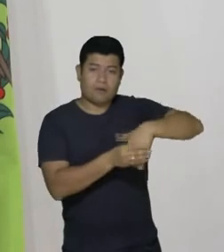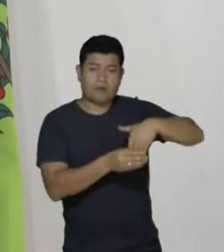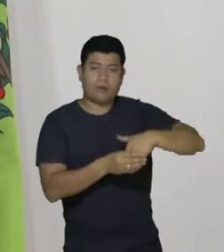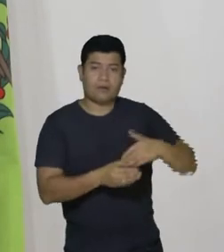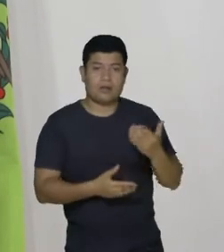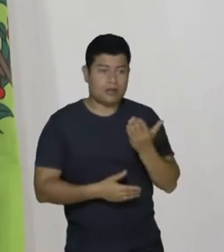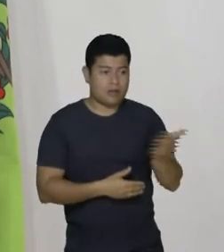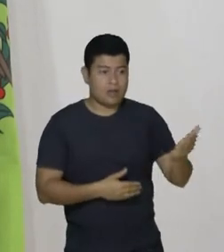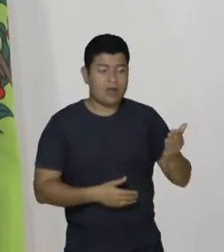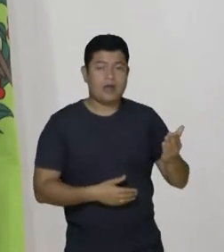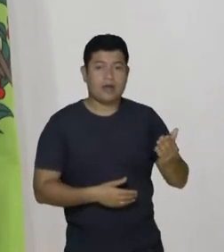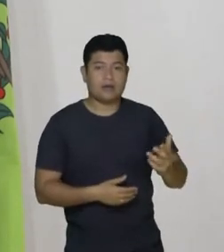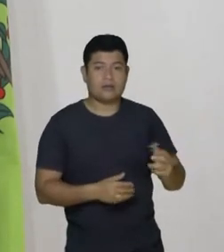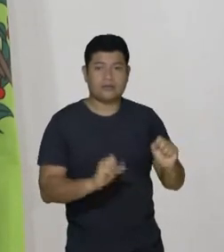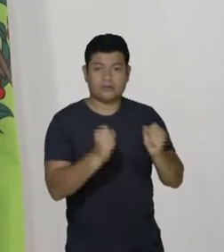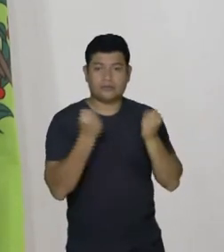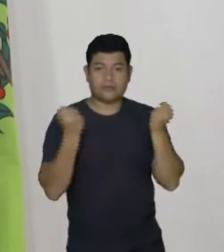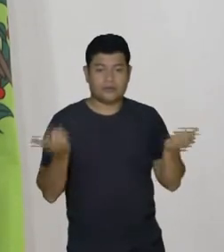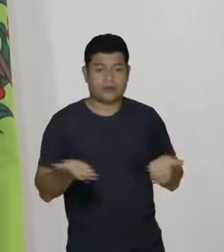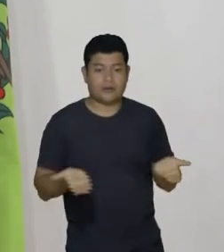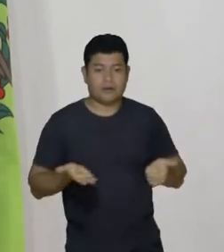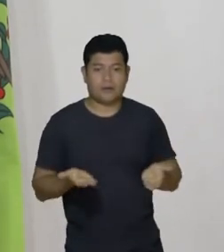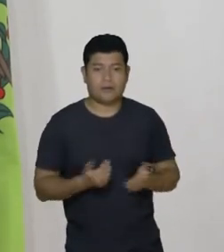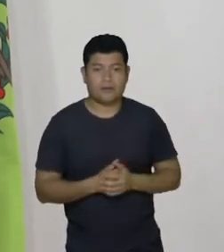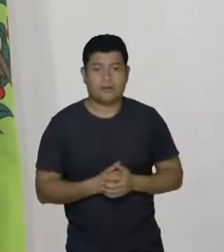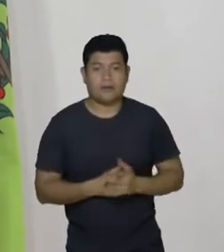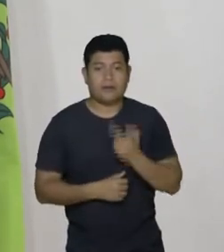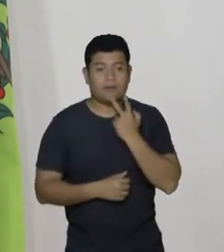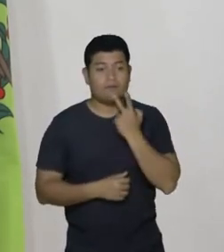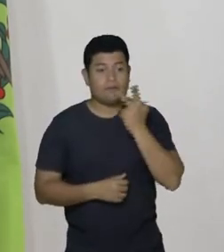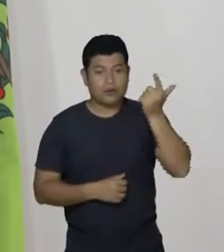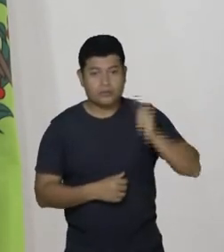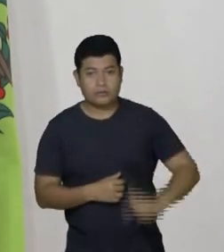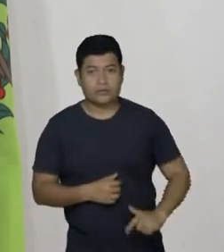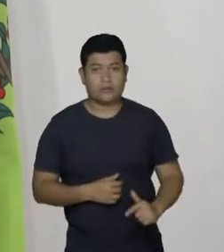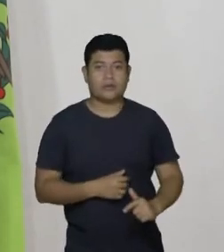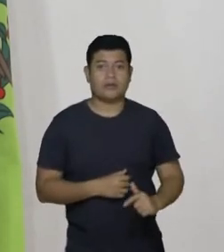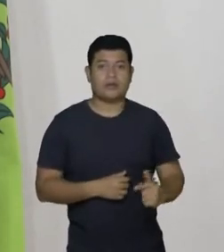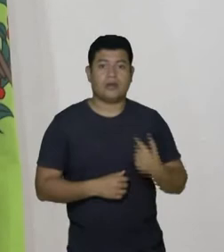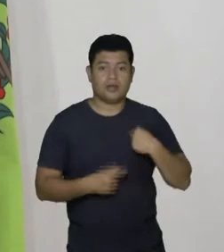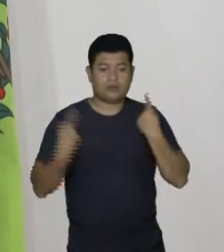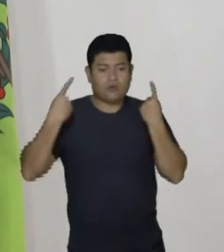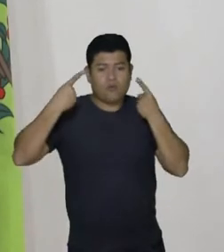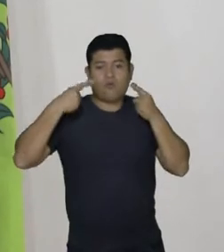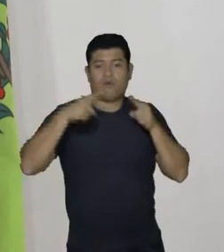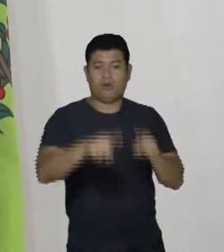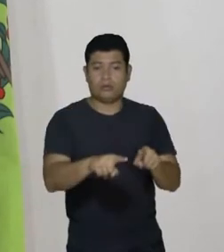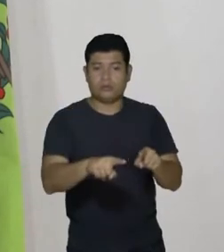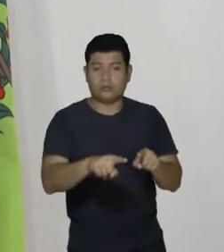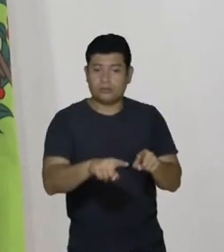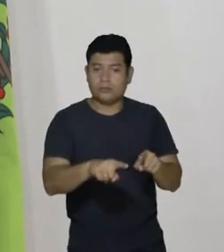que eles estão defendendo. Volto aqui a dizer a minha repugnação